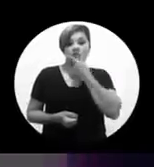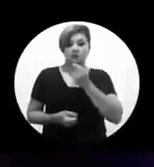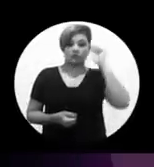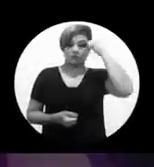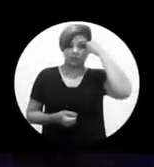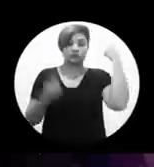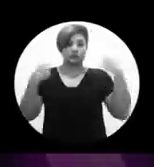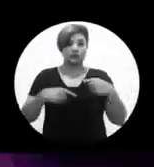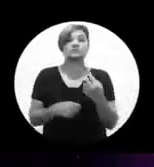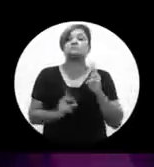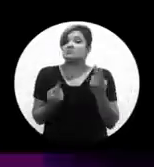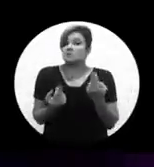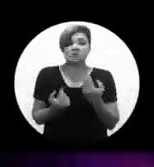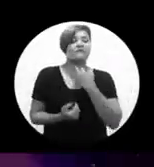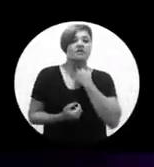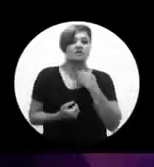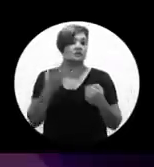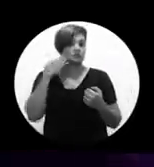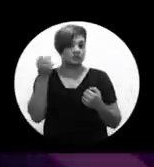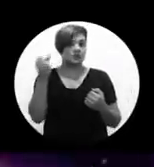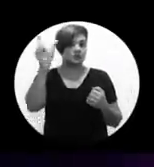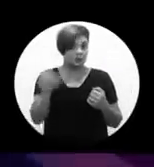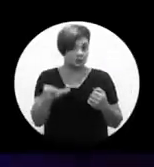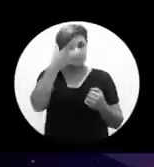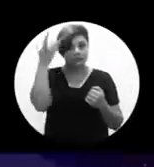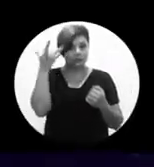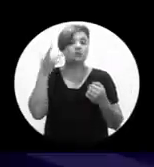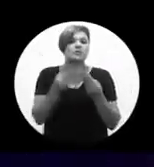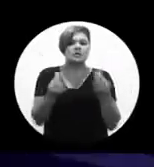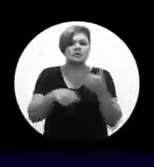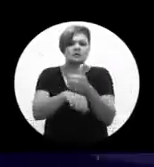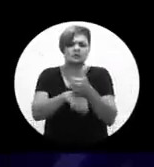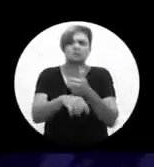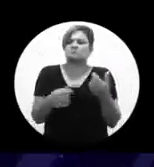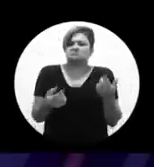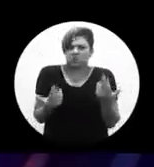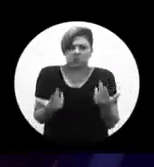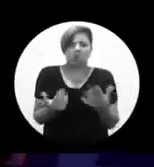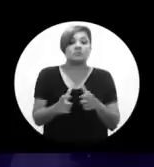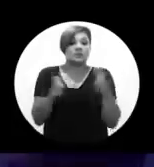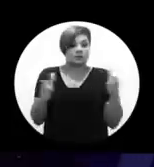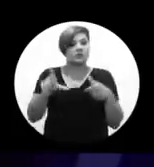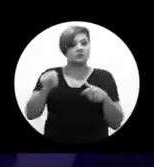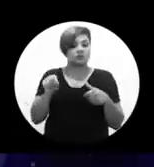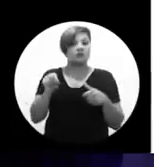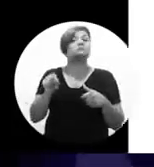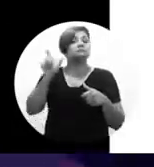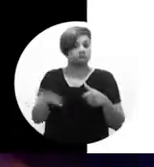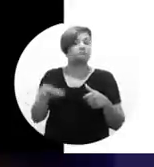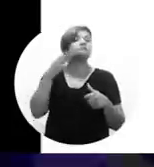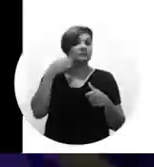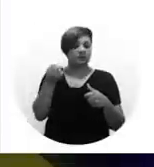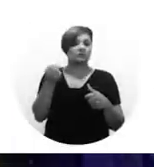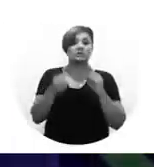uma preta ou um preto disputam uma mesma vaga com um branco, possuindo as mesmas qualificações, na maioria das